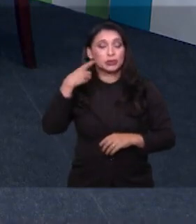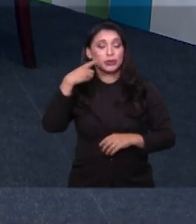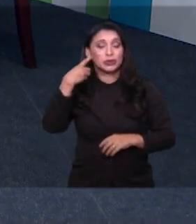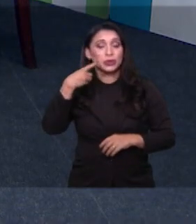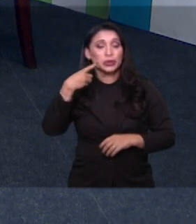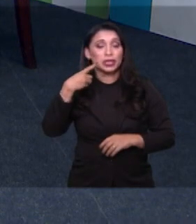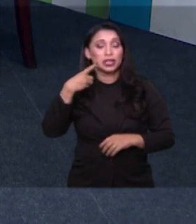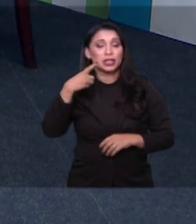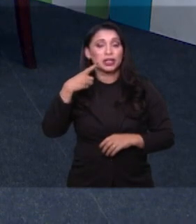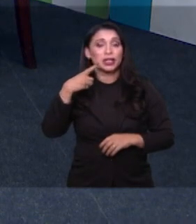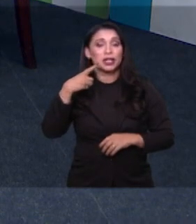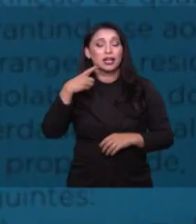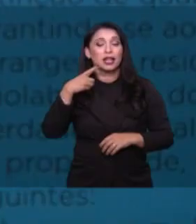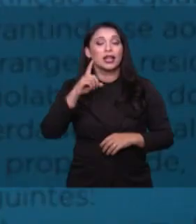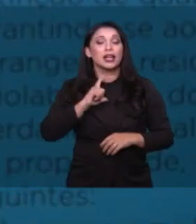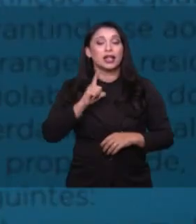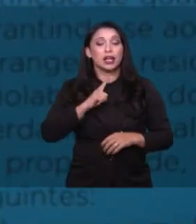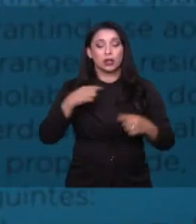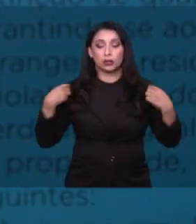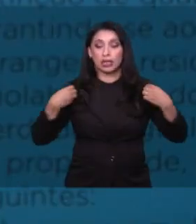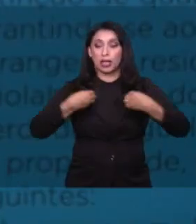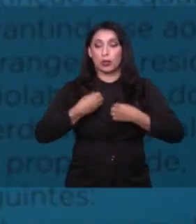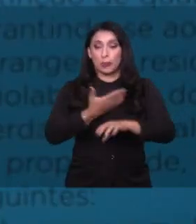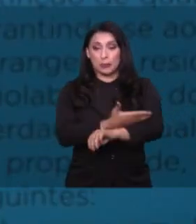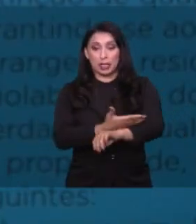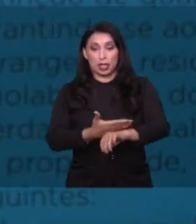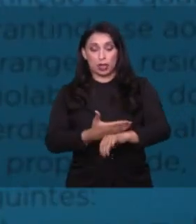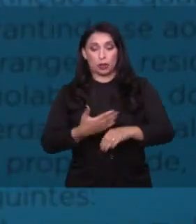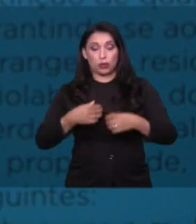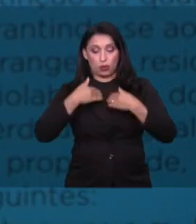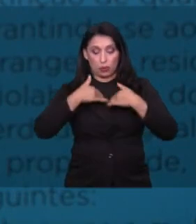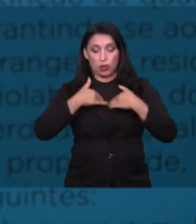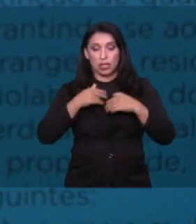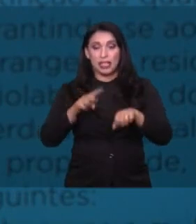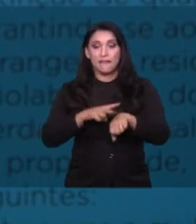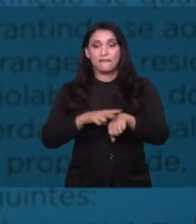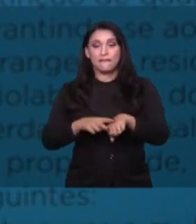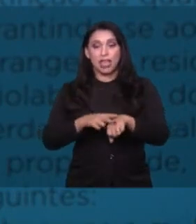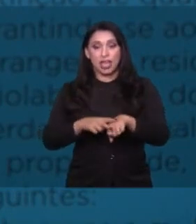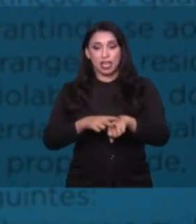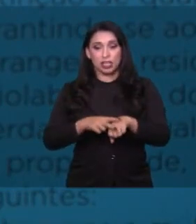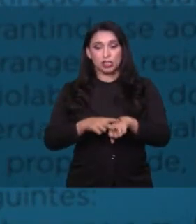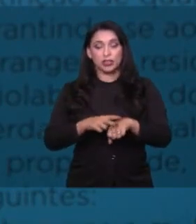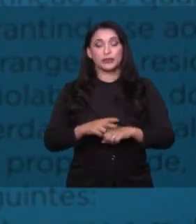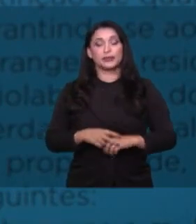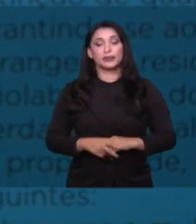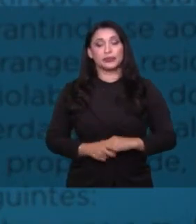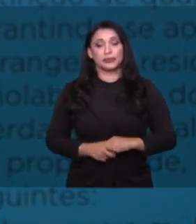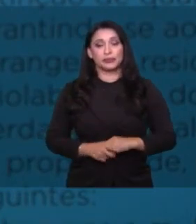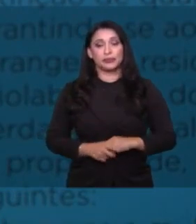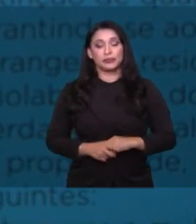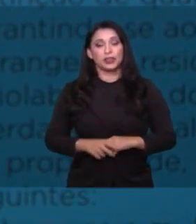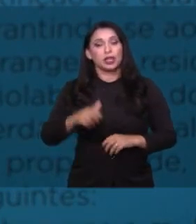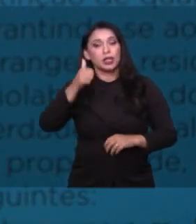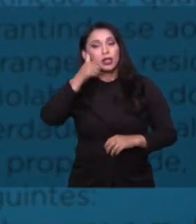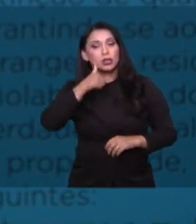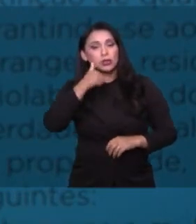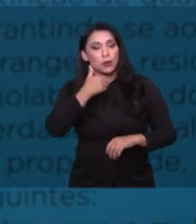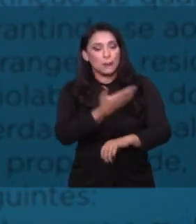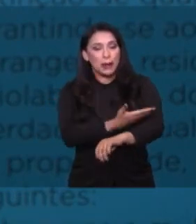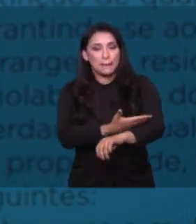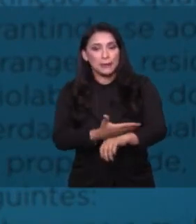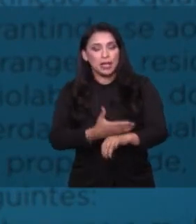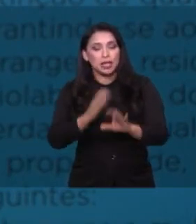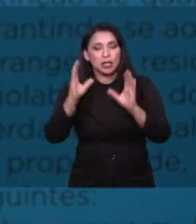me visto com um terno branco, com uma blusa verde. Eu sou uma mulher de pele